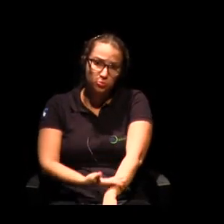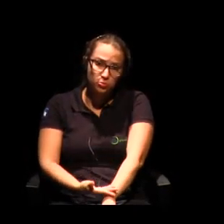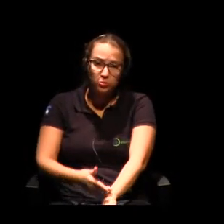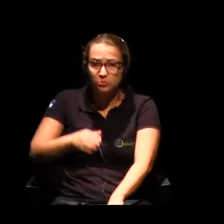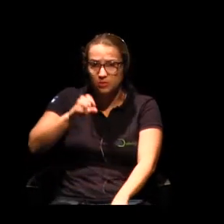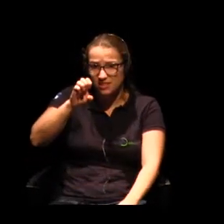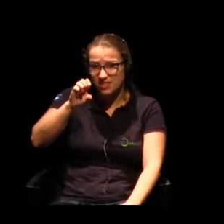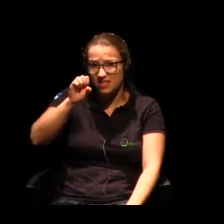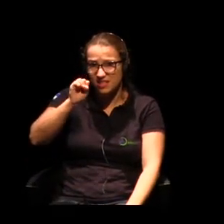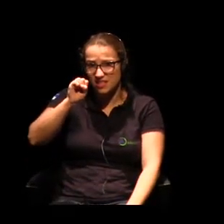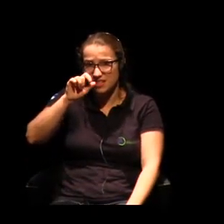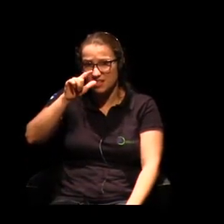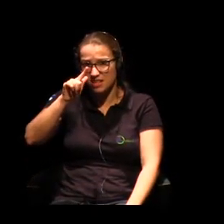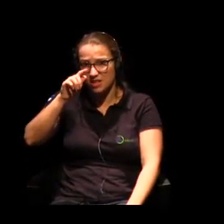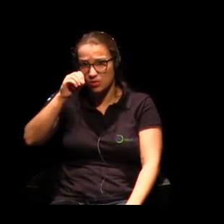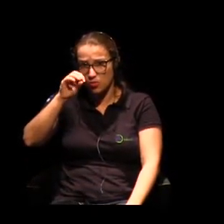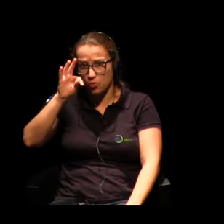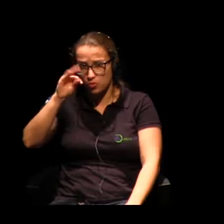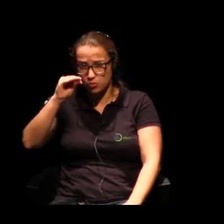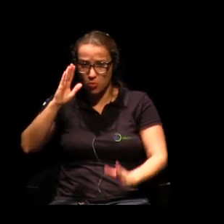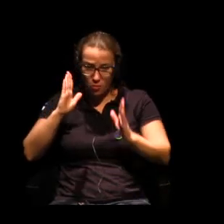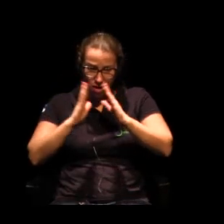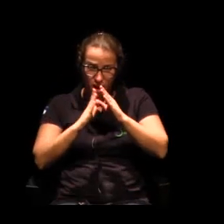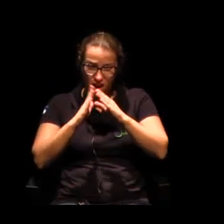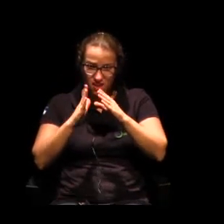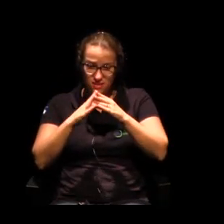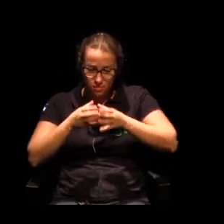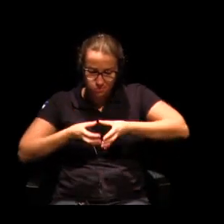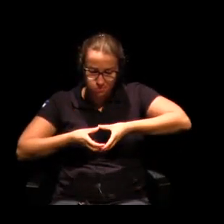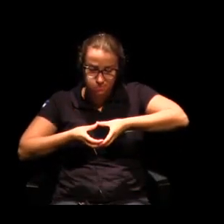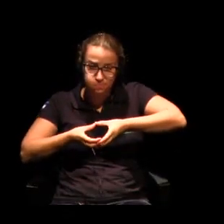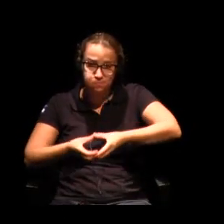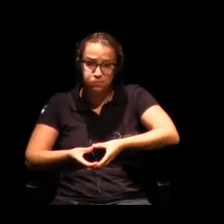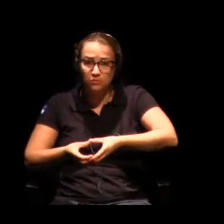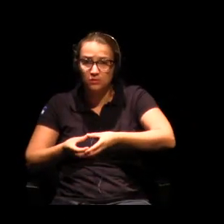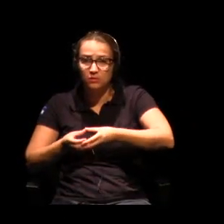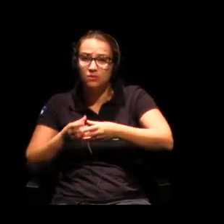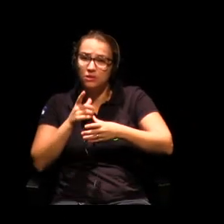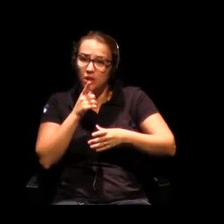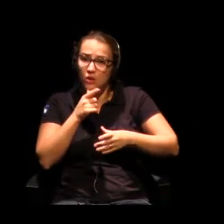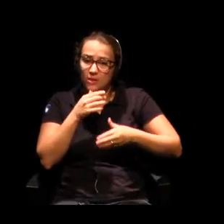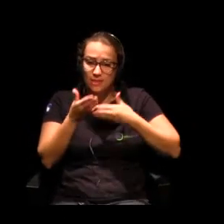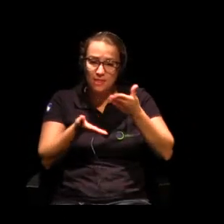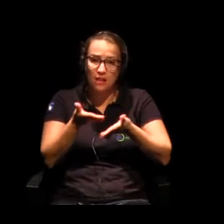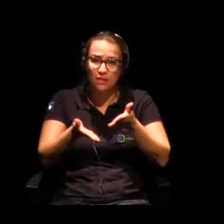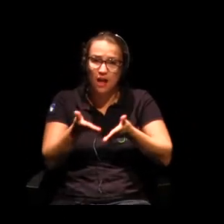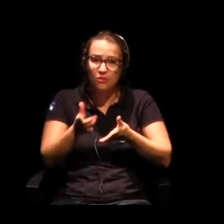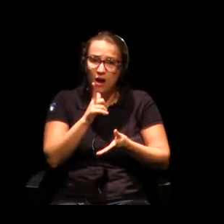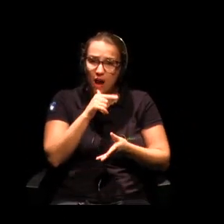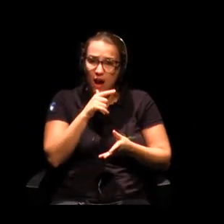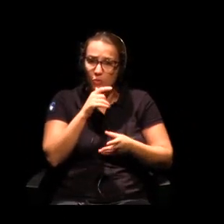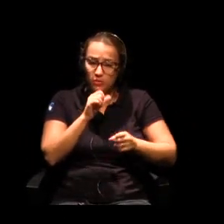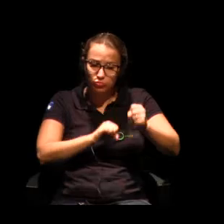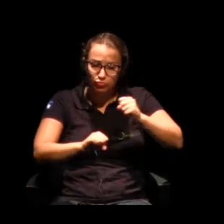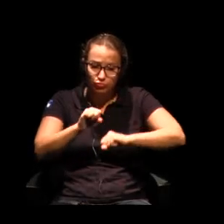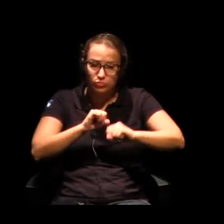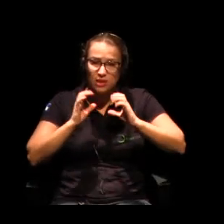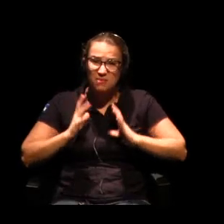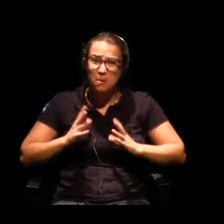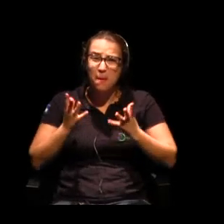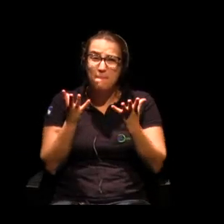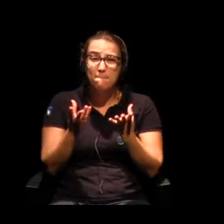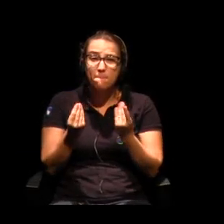normalmente, o esgoto domiciliar, doméstico e industrial é tratado, mas